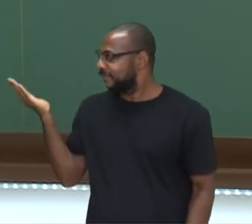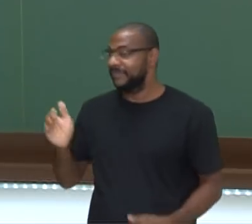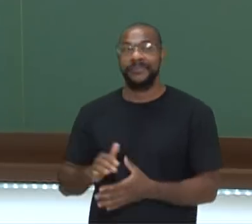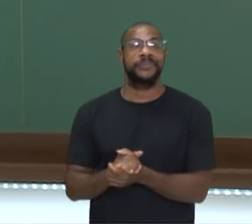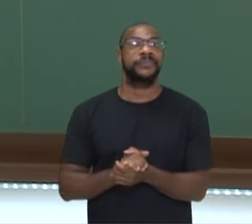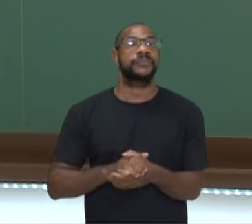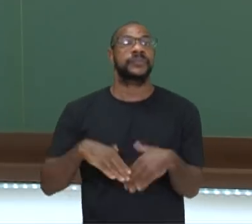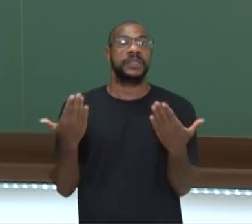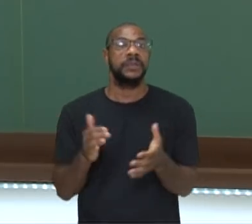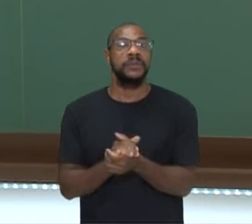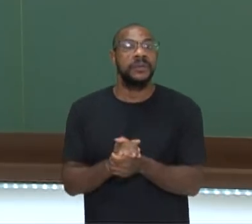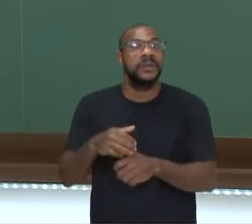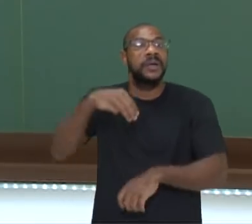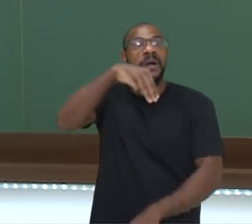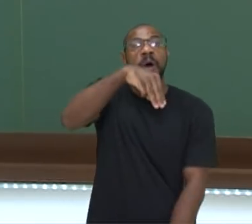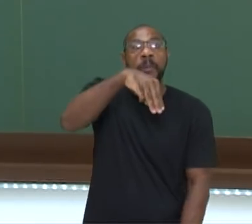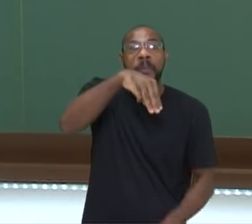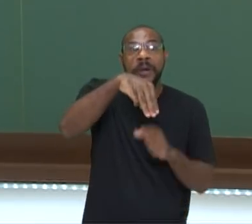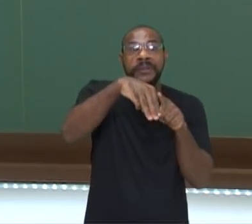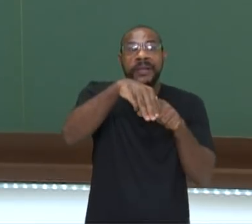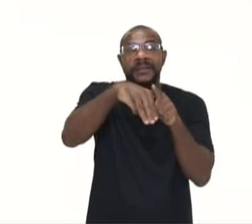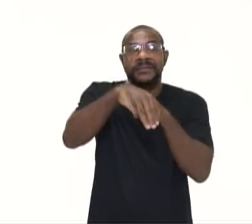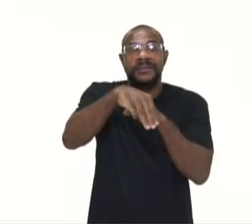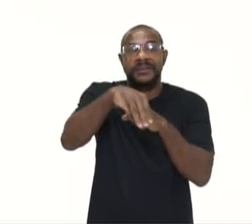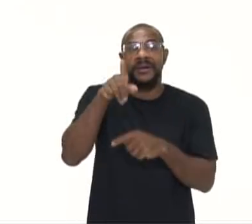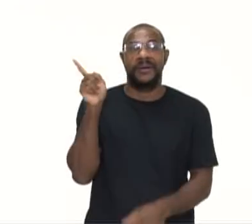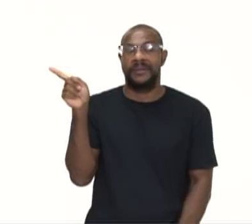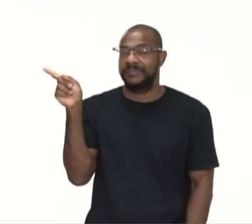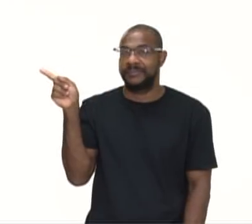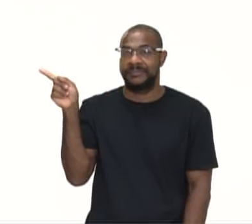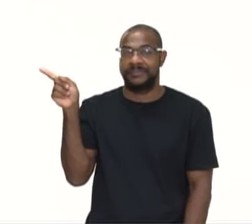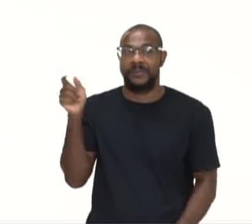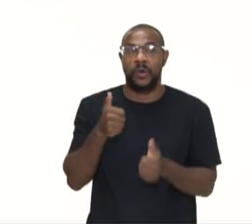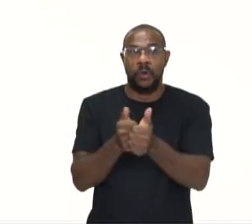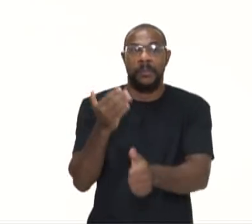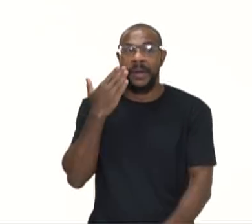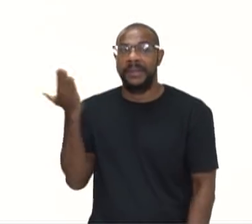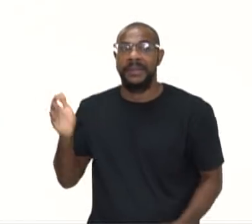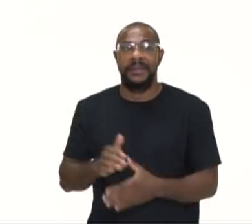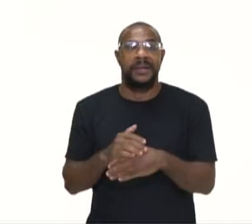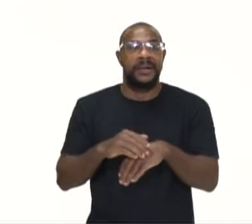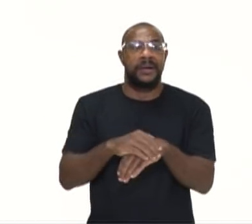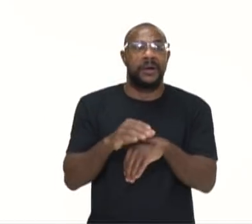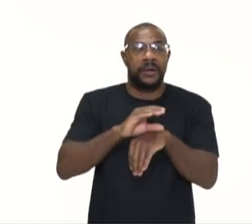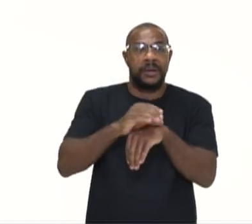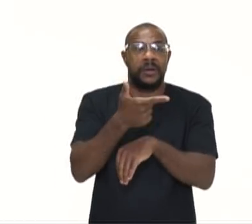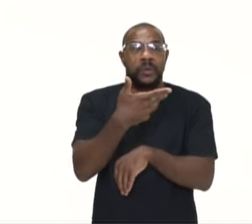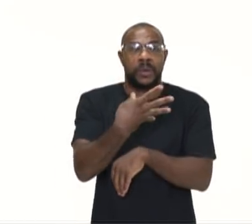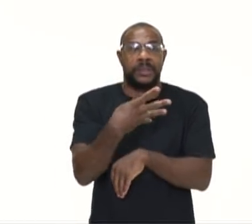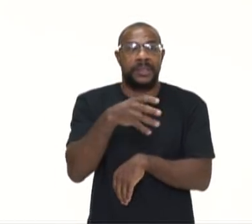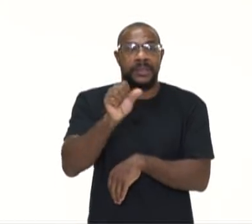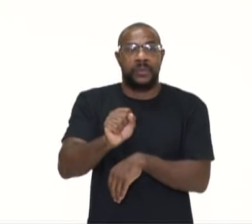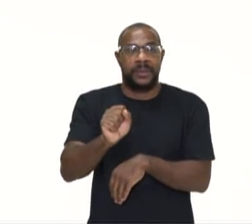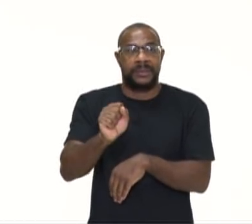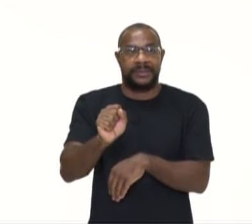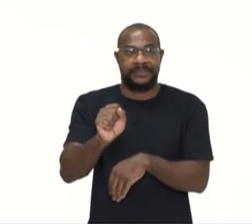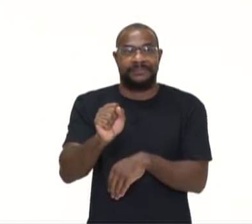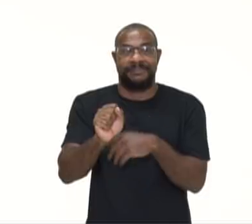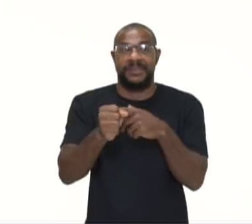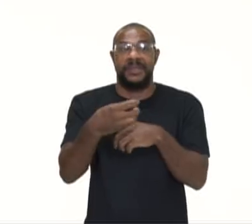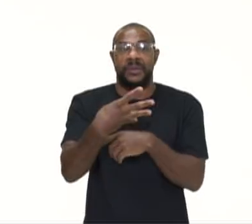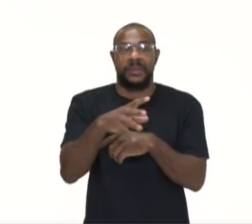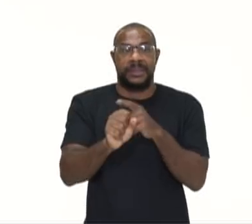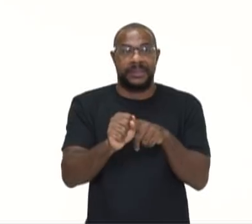o montante era 680, o capital 450. Passamos o 450 para cá,